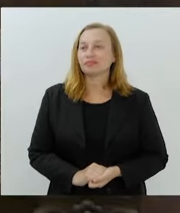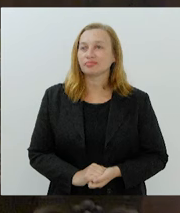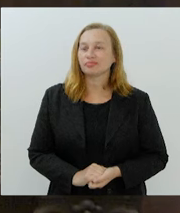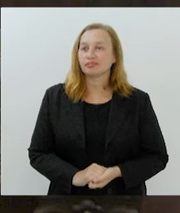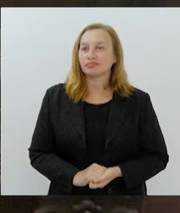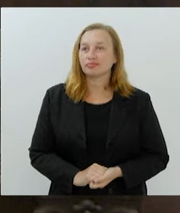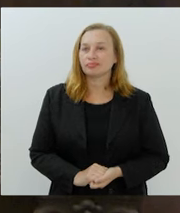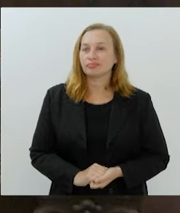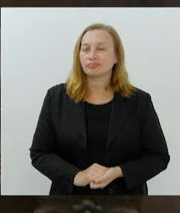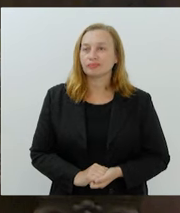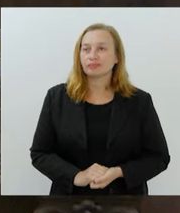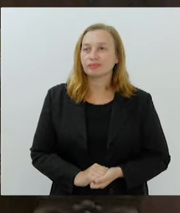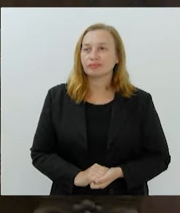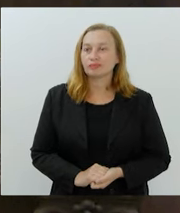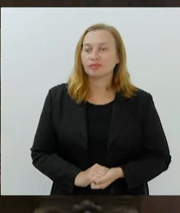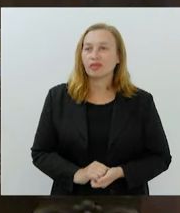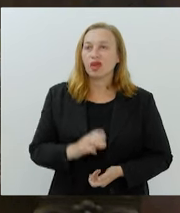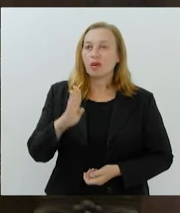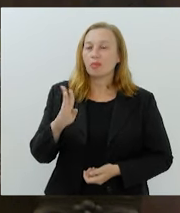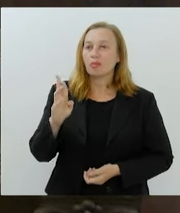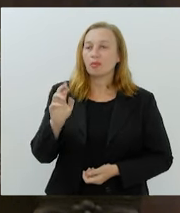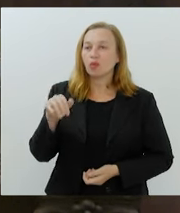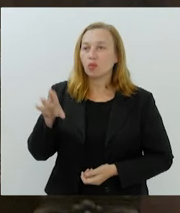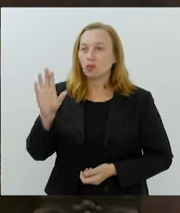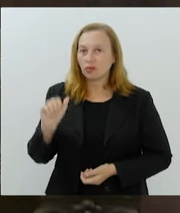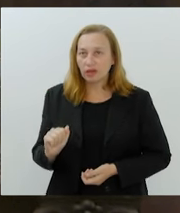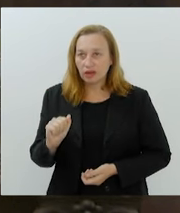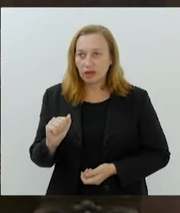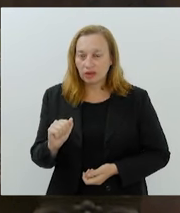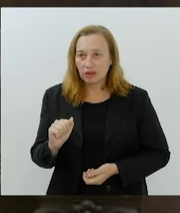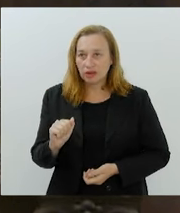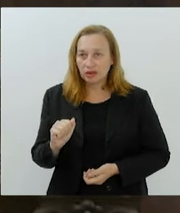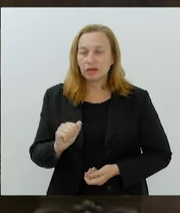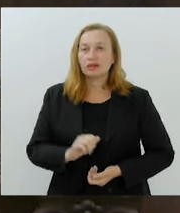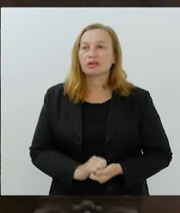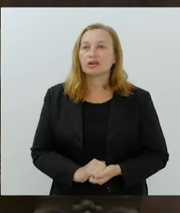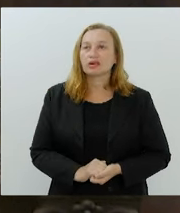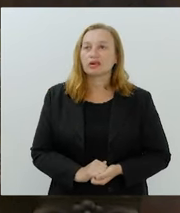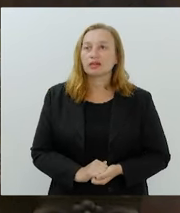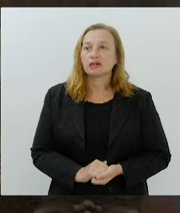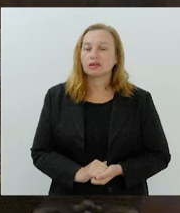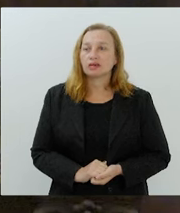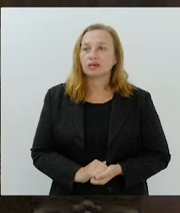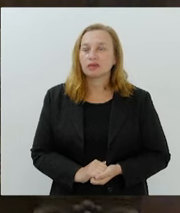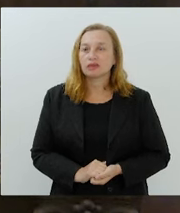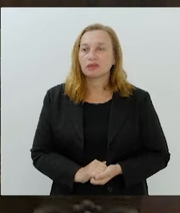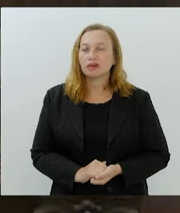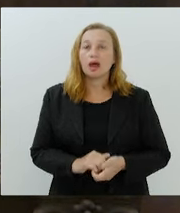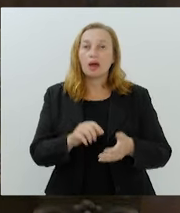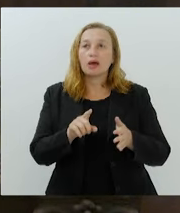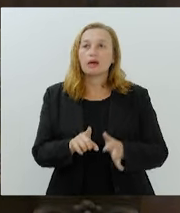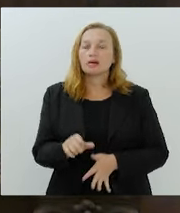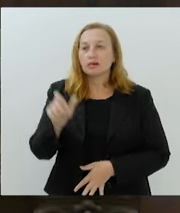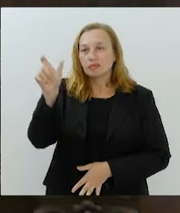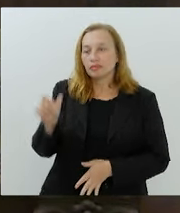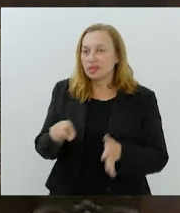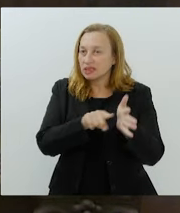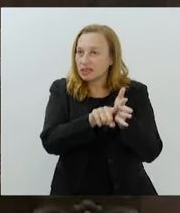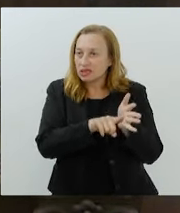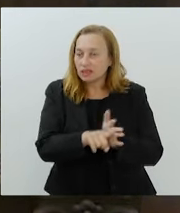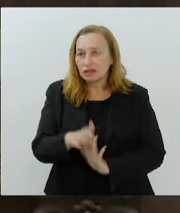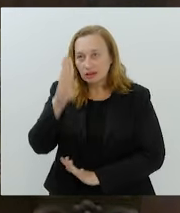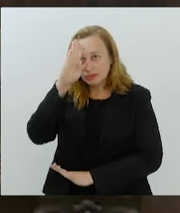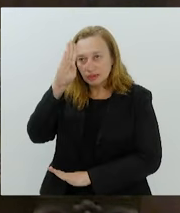A Bruna Regina da Silva, Posebon, pesquisadora acadêmica também da